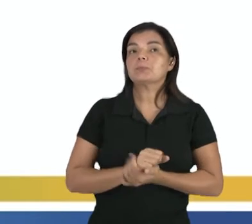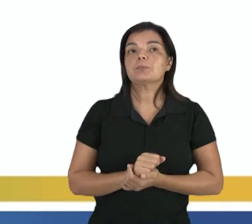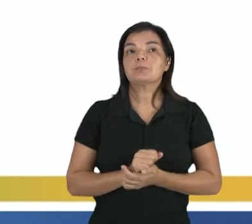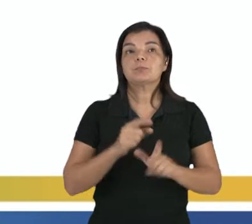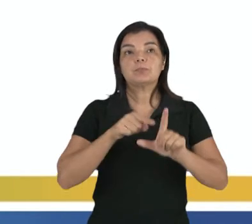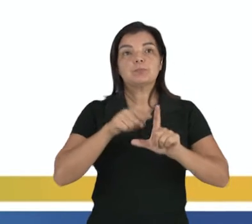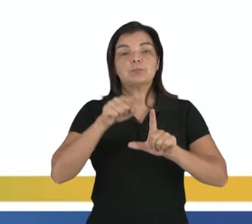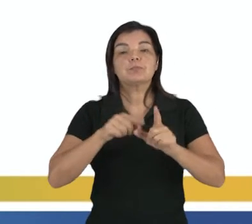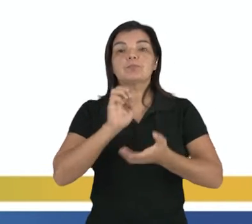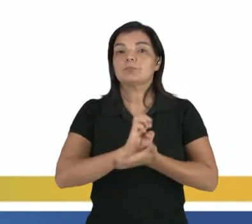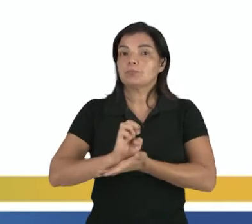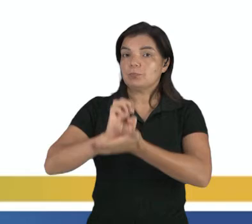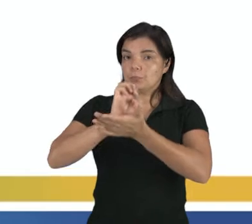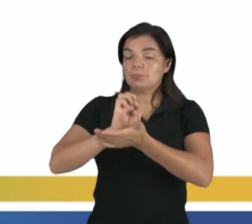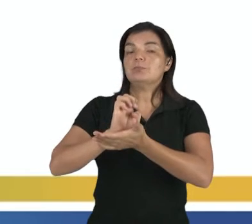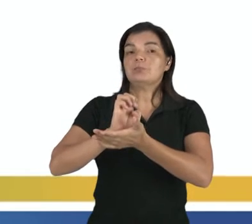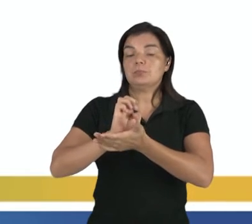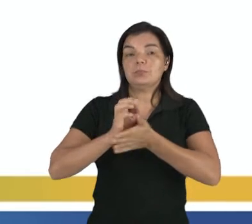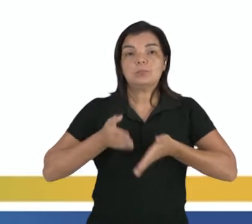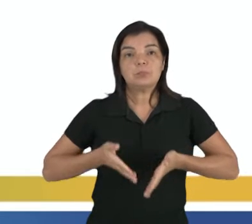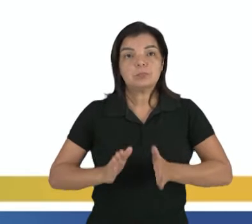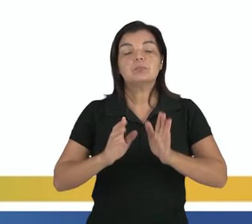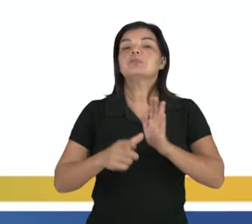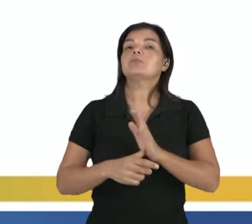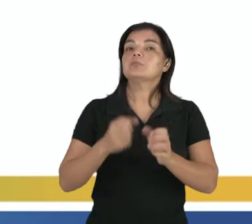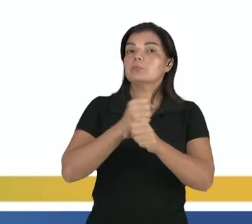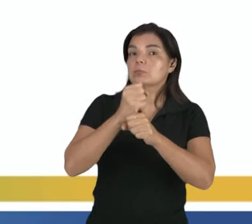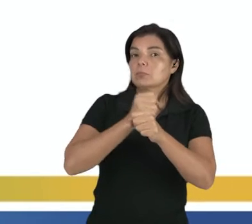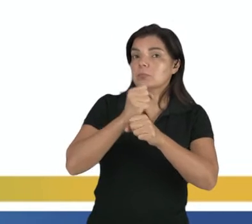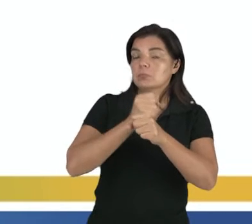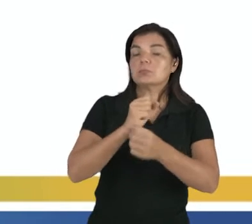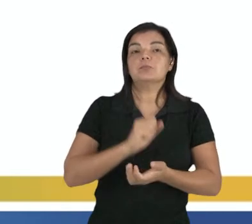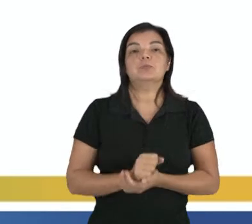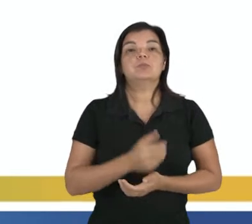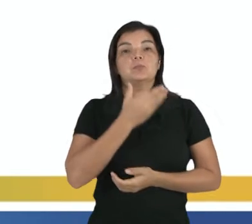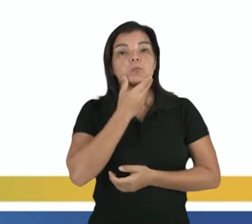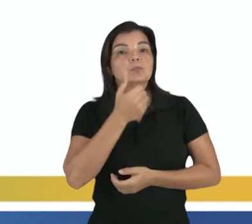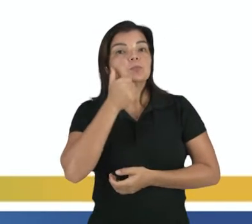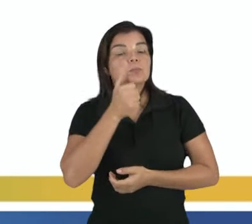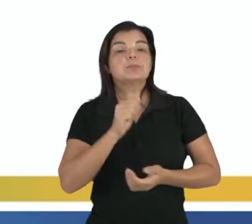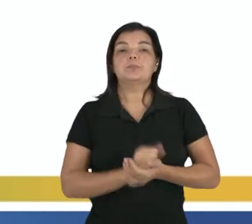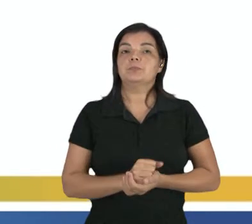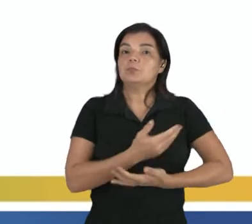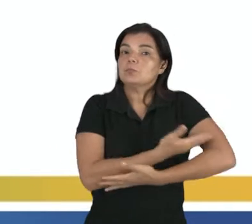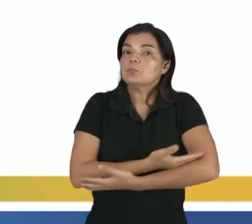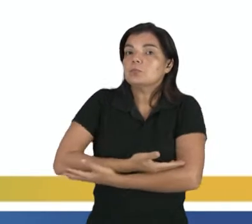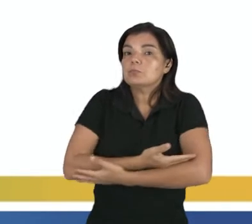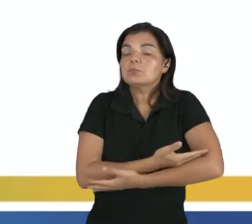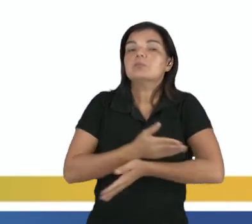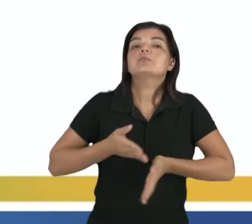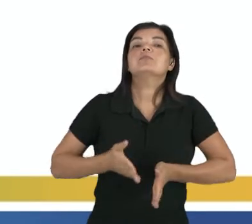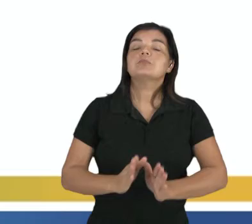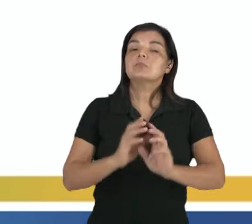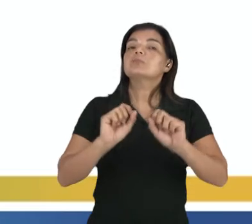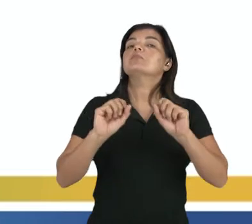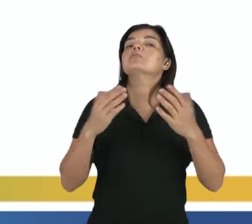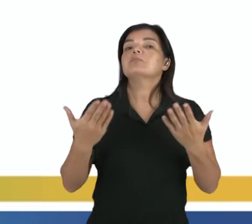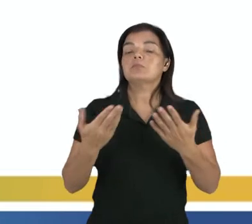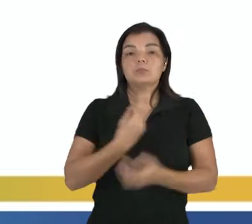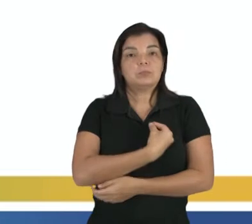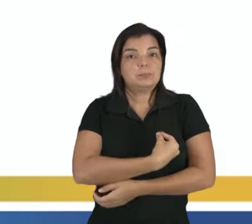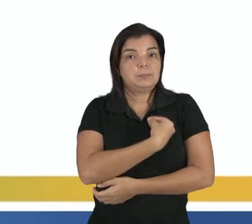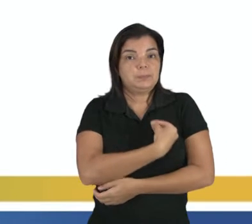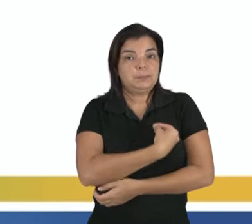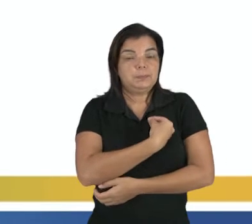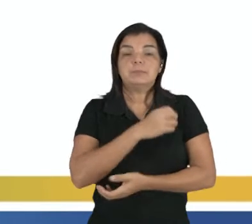de esperança de vida ao nascer em anos para ambos os sexos, ou seja, quando o bebê nasce, qual é a expectativa de vida